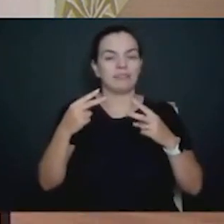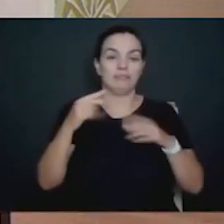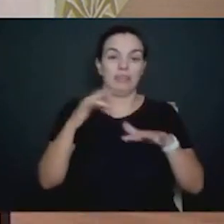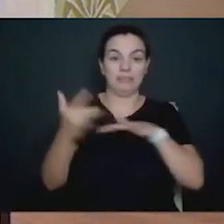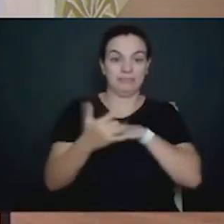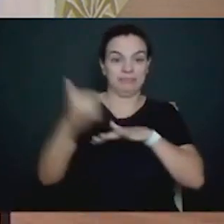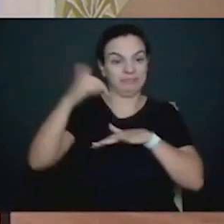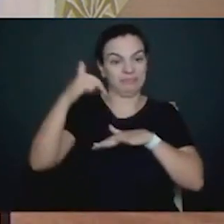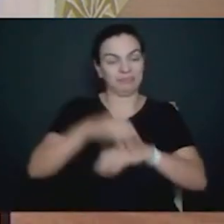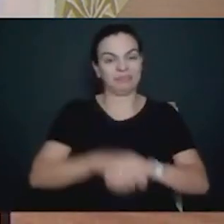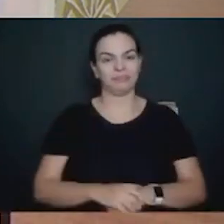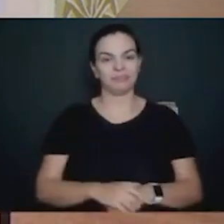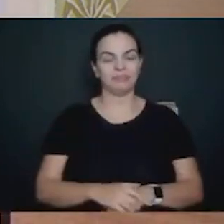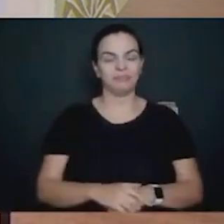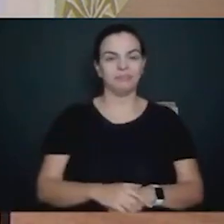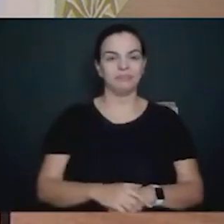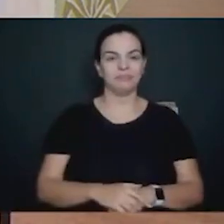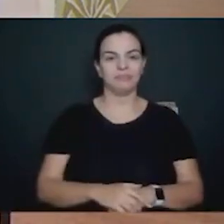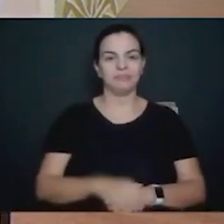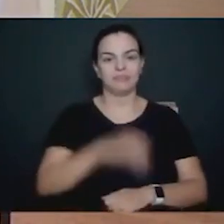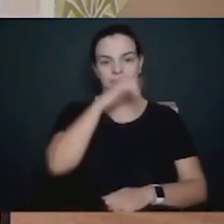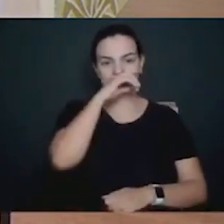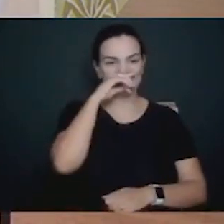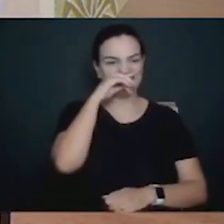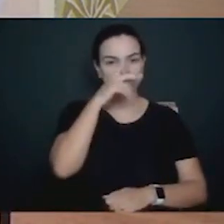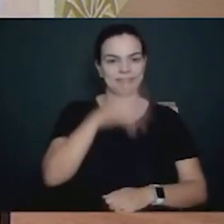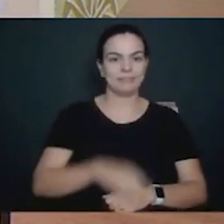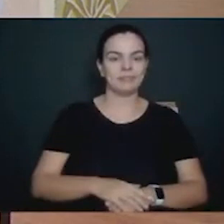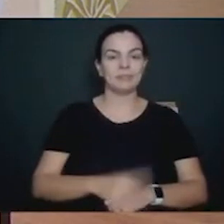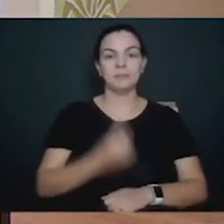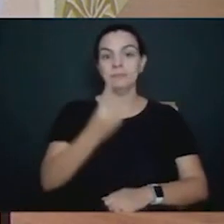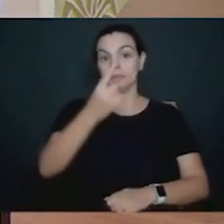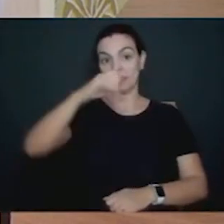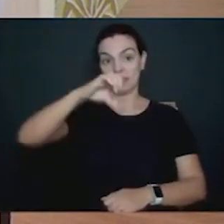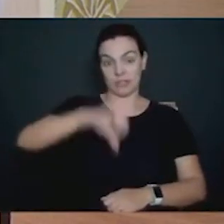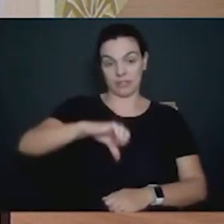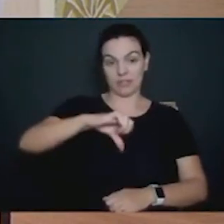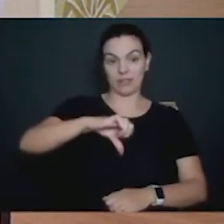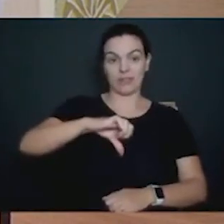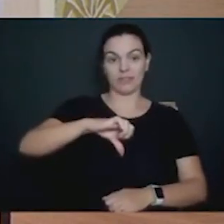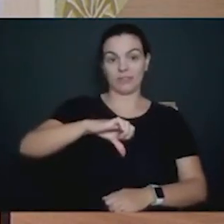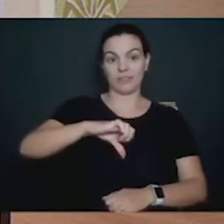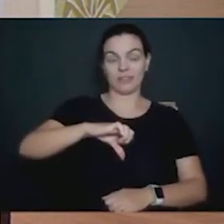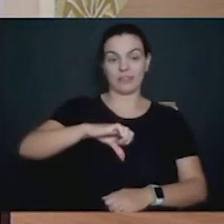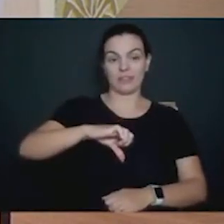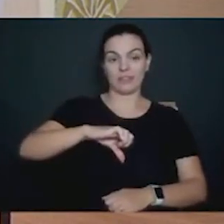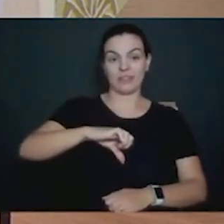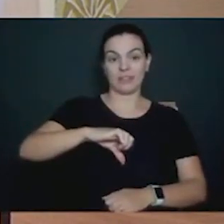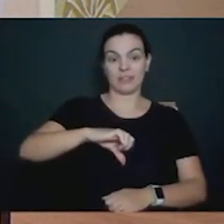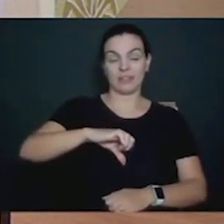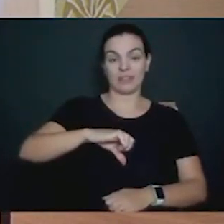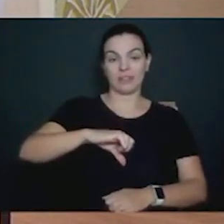de comunicação 19 anos completamos